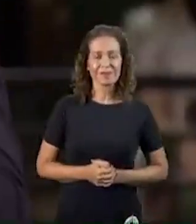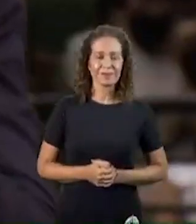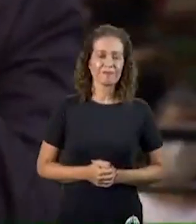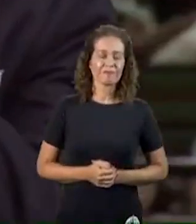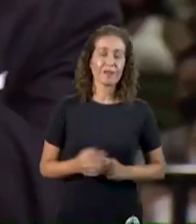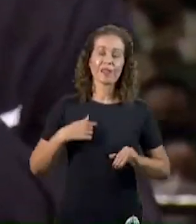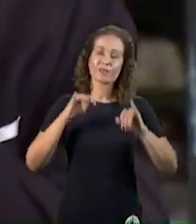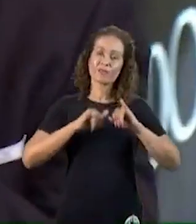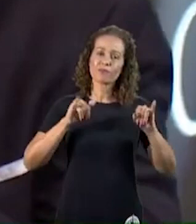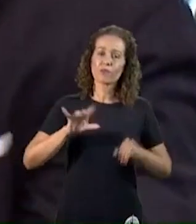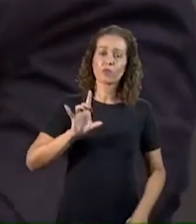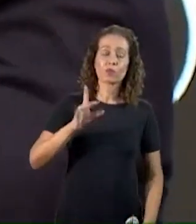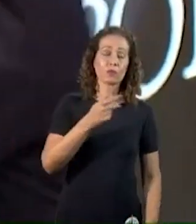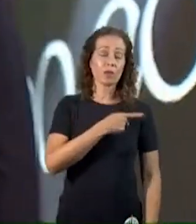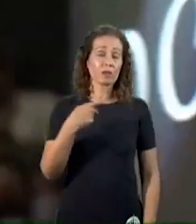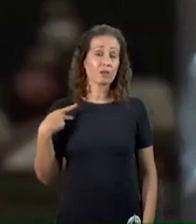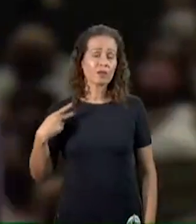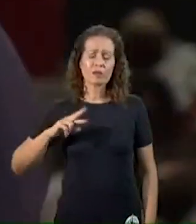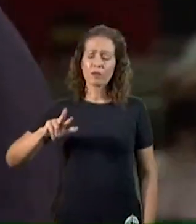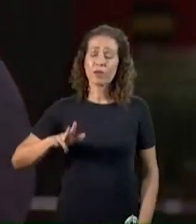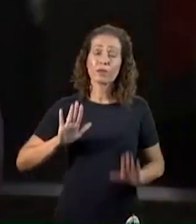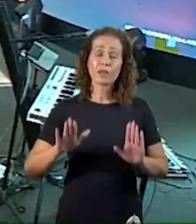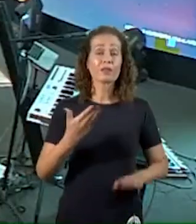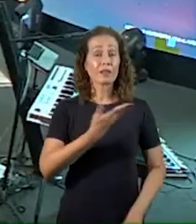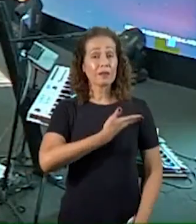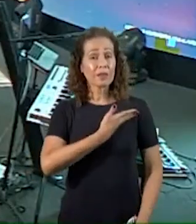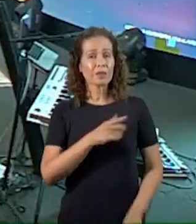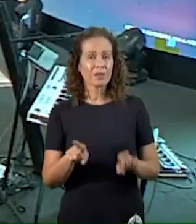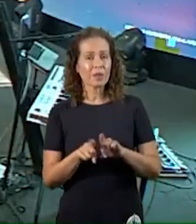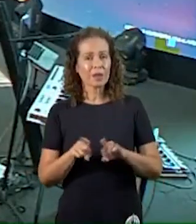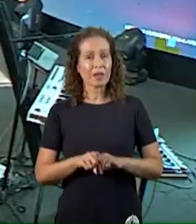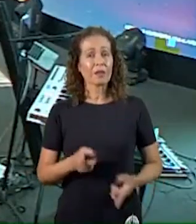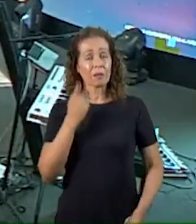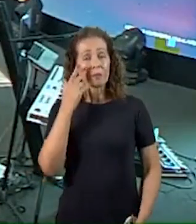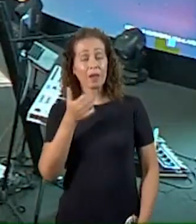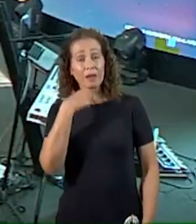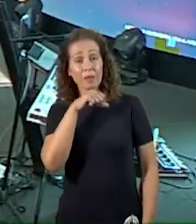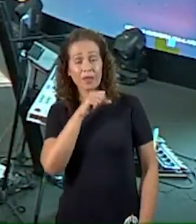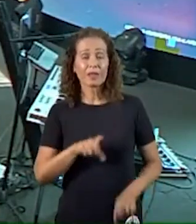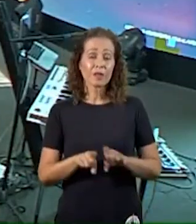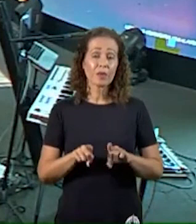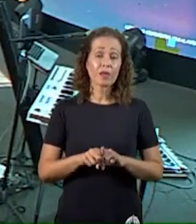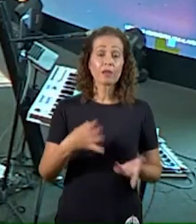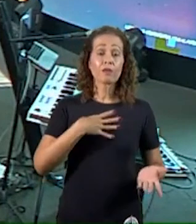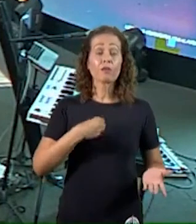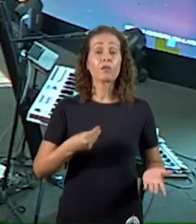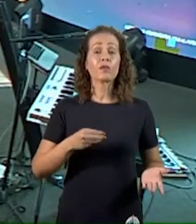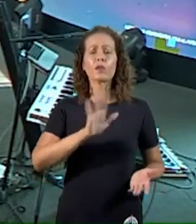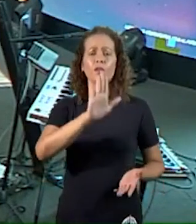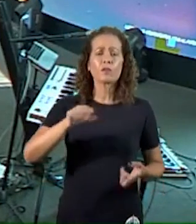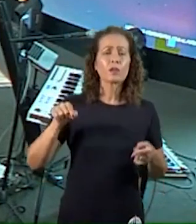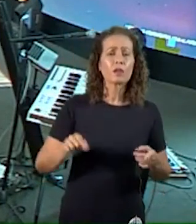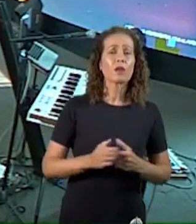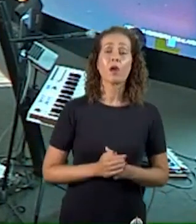E eu não estou falando somente de pastor, eu estou falando de amigo, eu estou falando de pai e mãe. Filho que está aqui hoje, faz